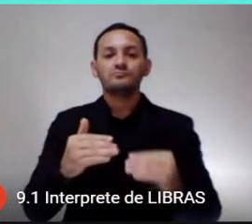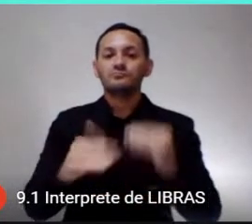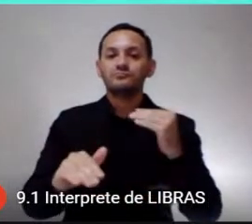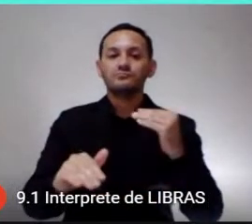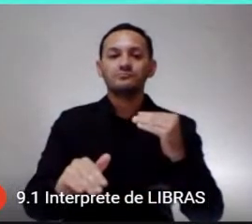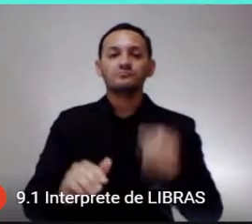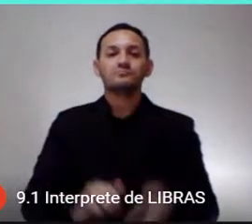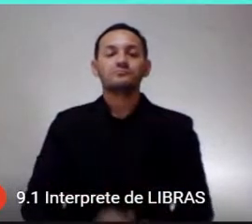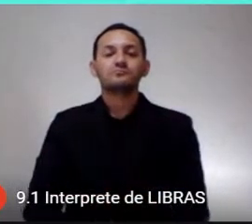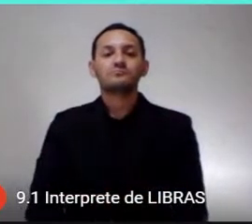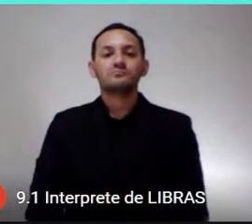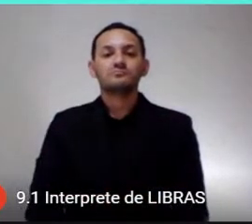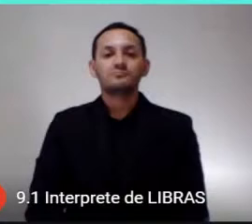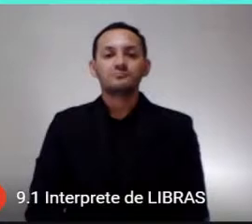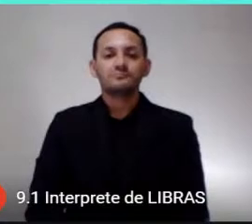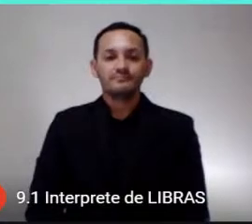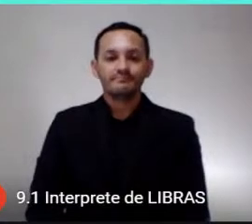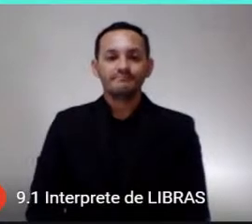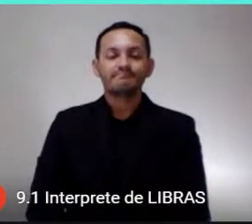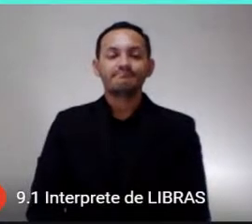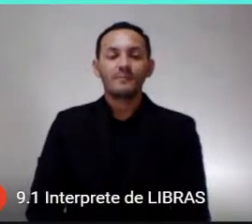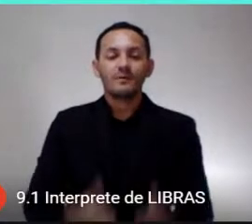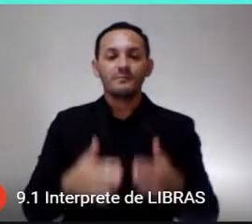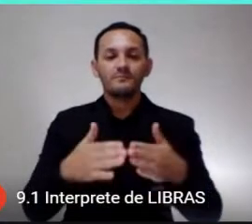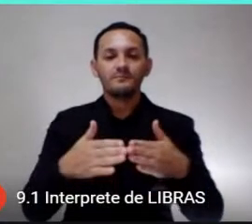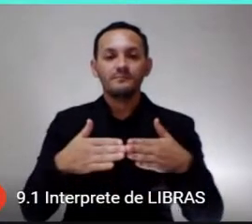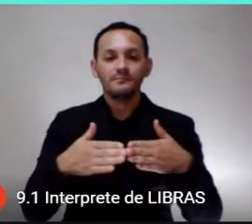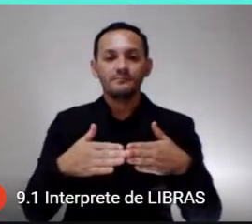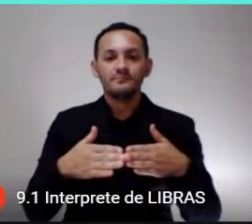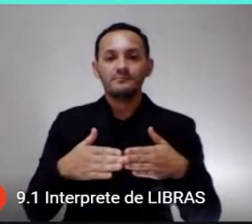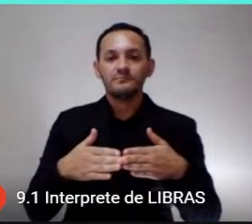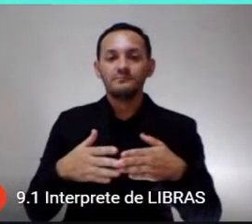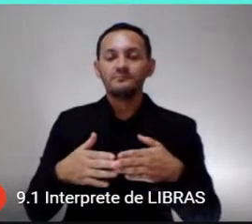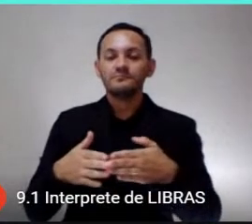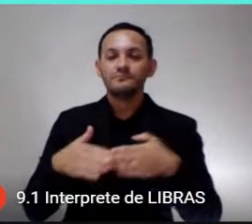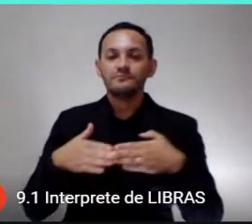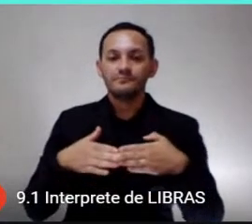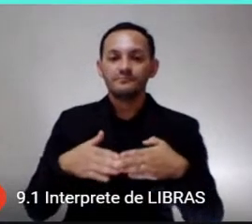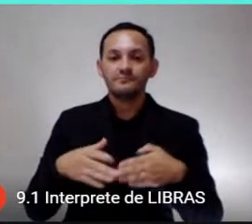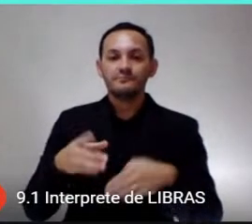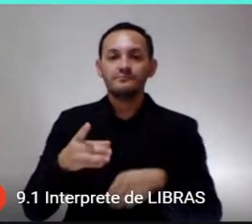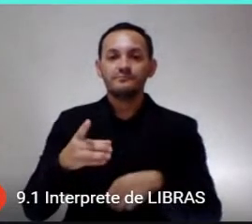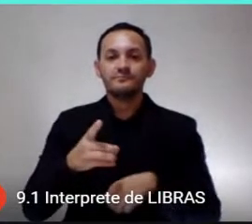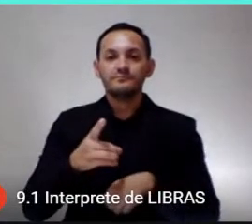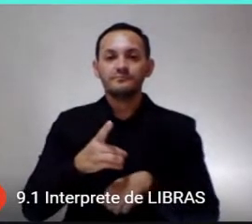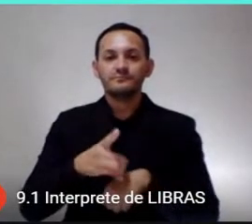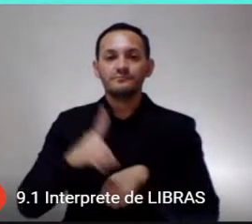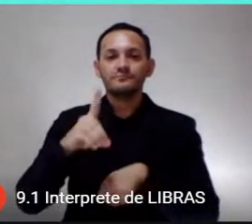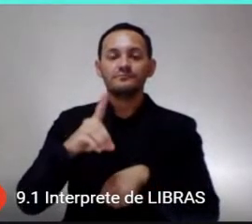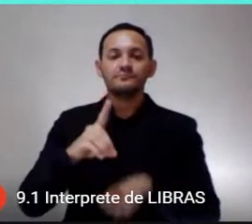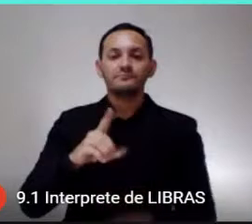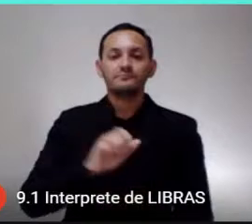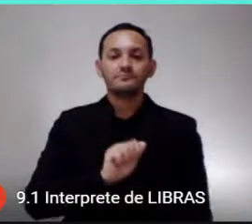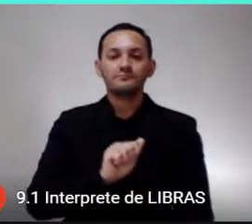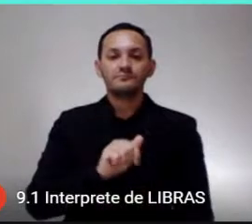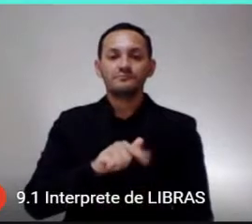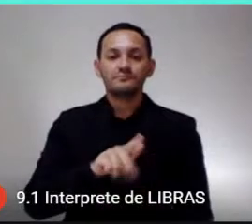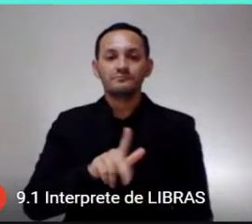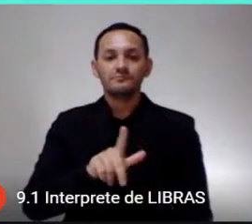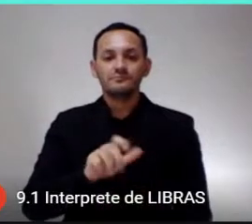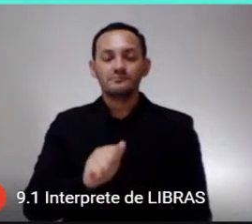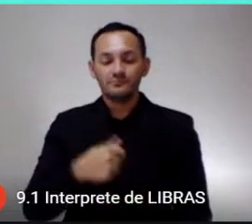Senhor presidente, peço vênia à doutora Ângela, mas eu vou manter o meu voto. Por